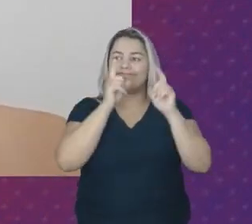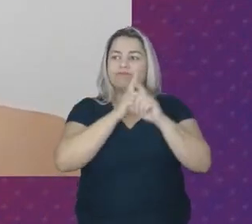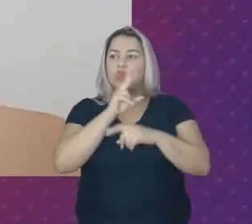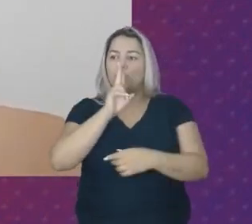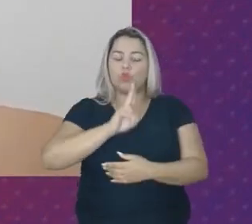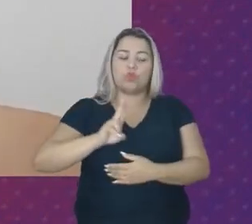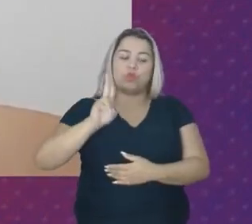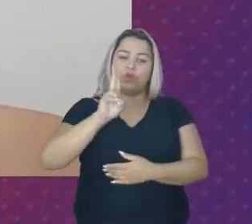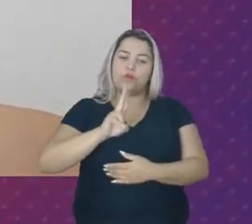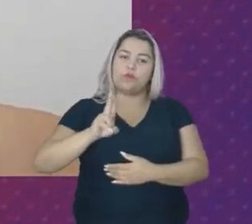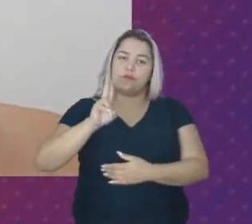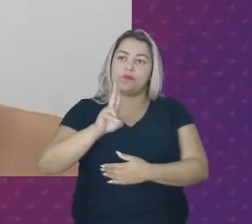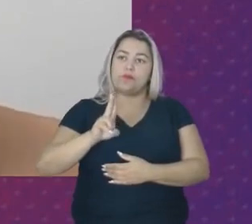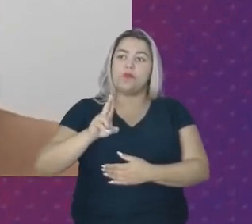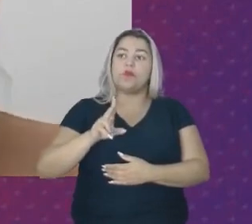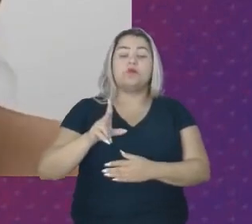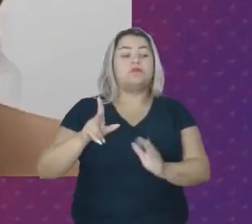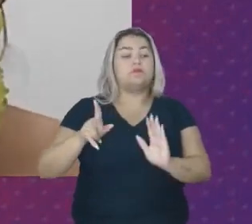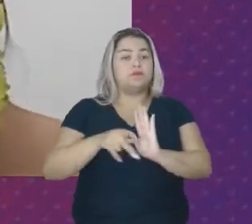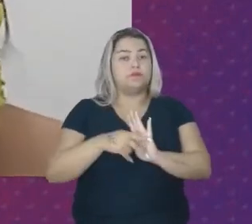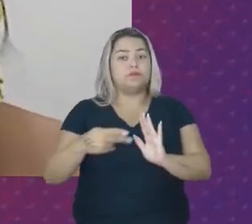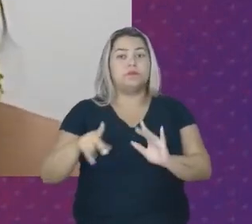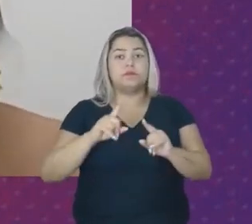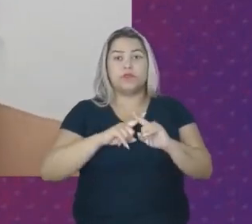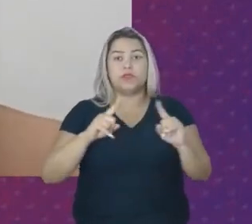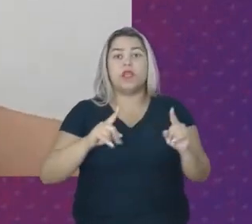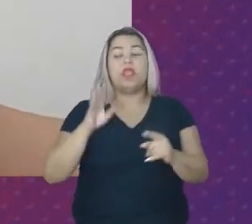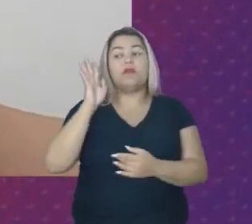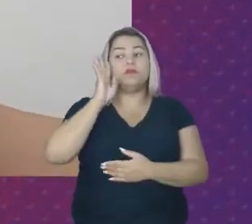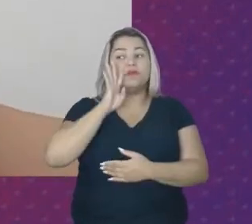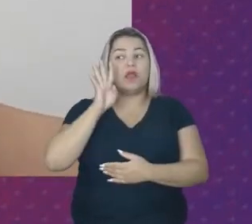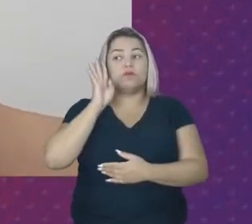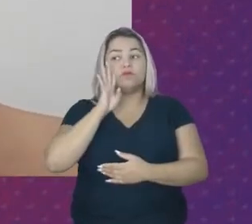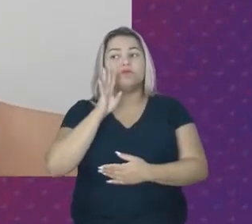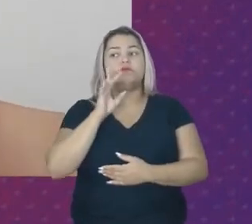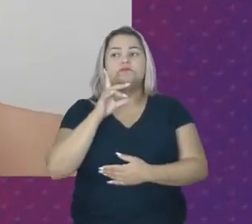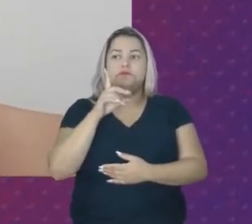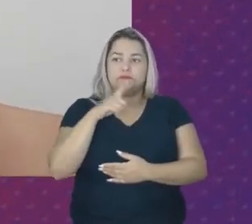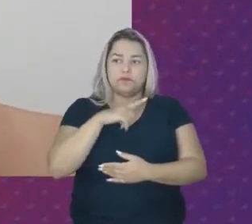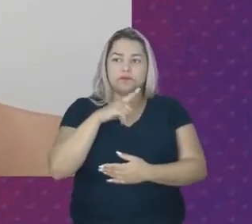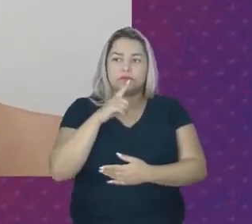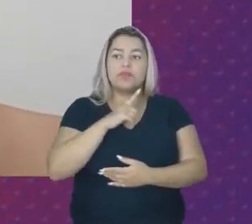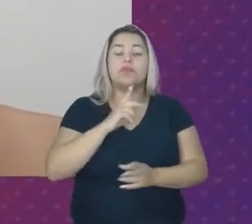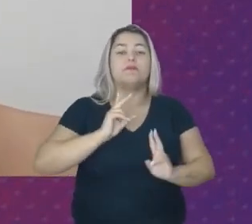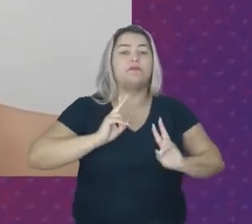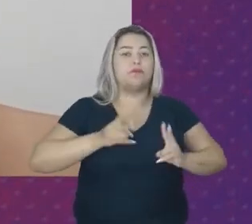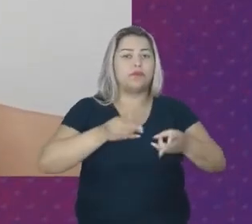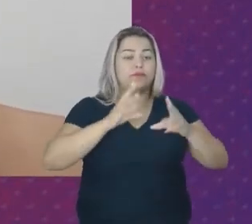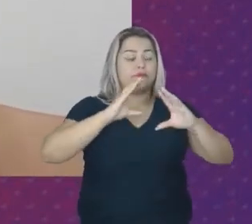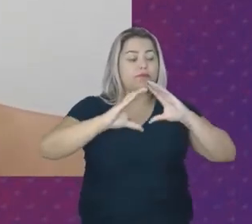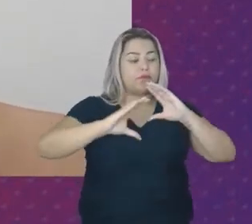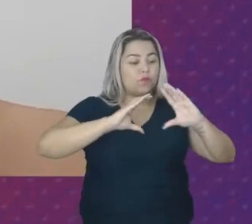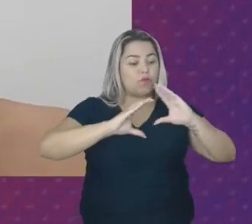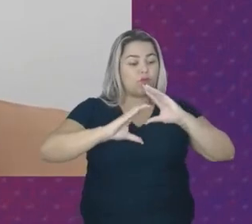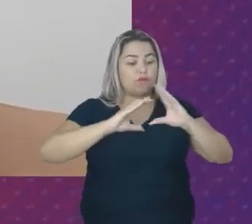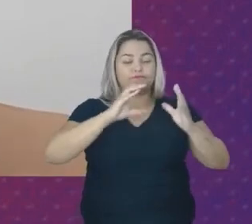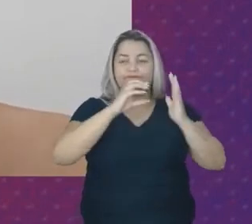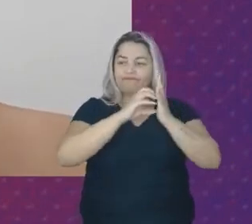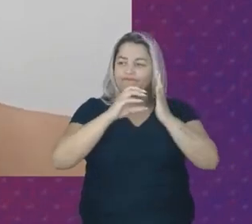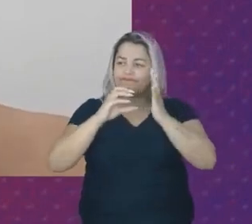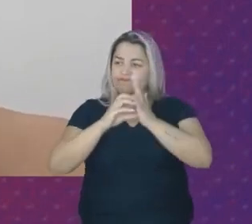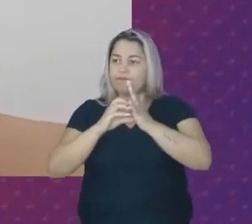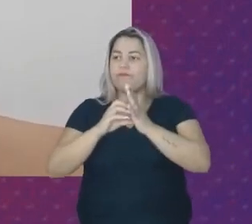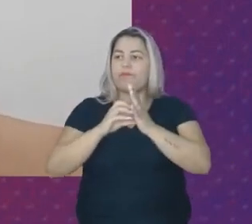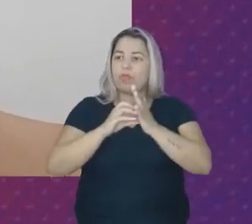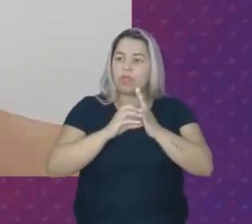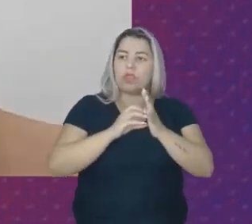utilizado como um arquétipo prioritário, mas é muito legal que ele esteja inserido em comunicações de campanhas que